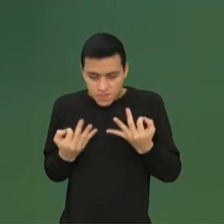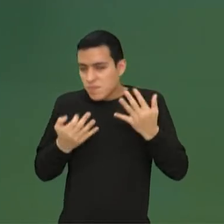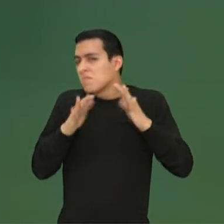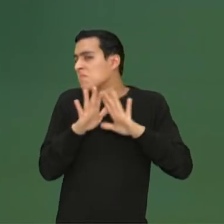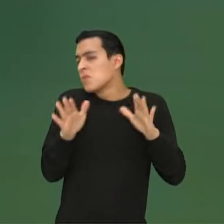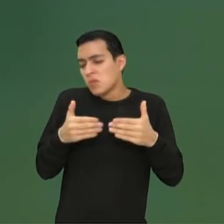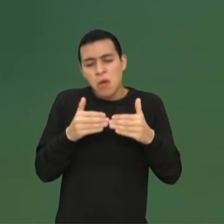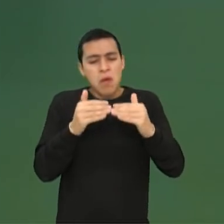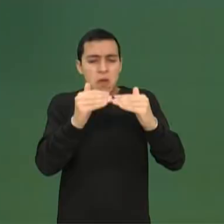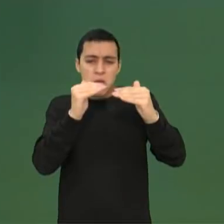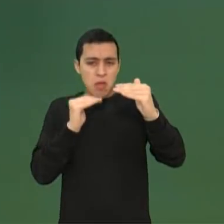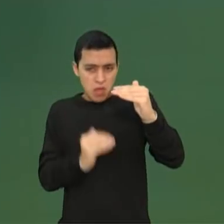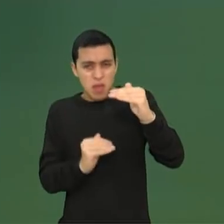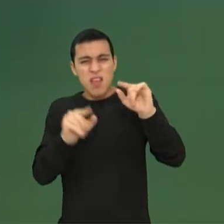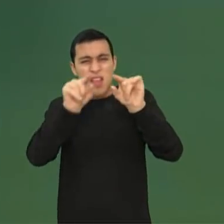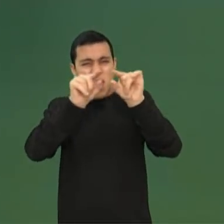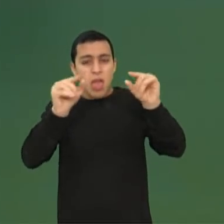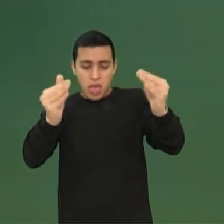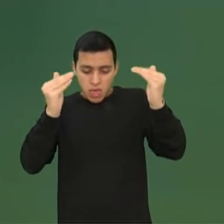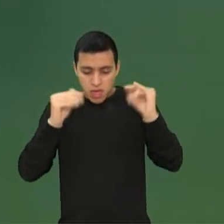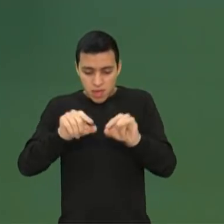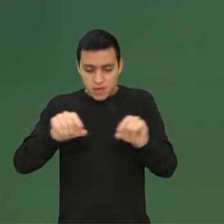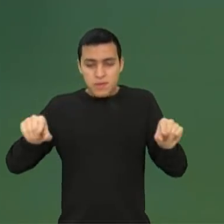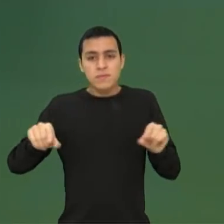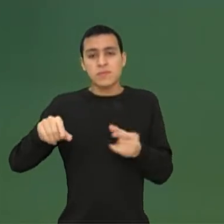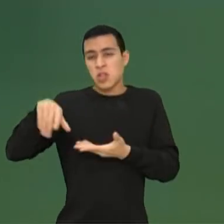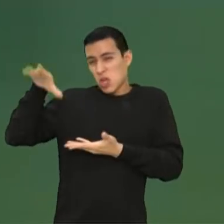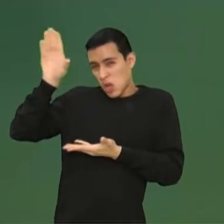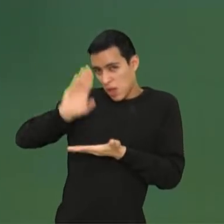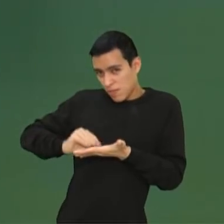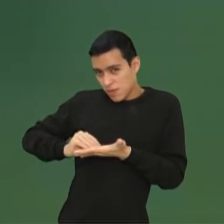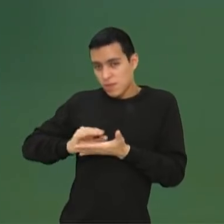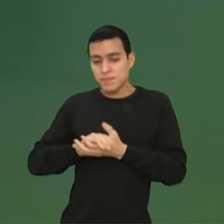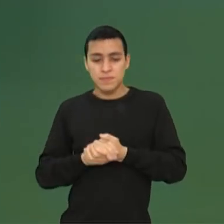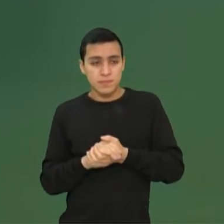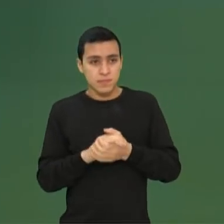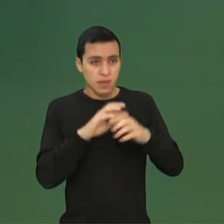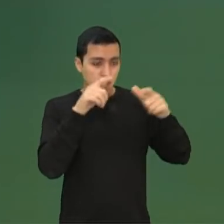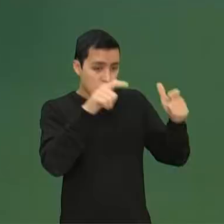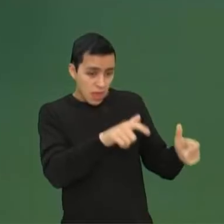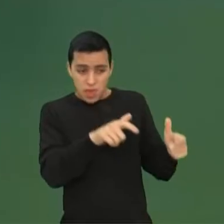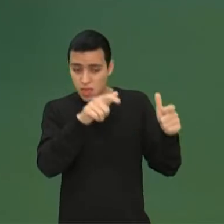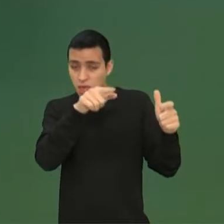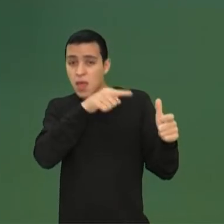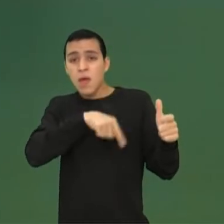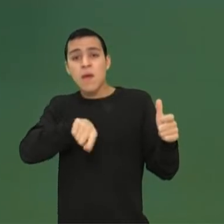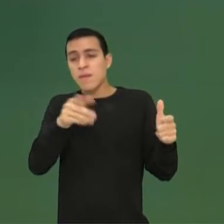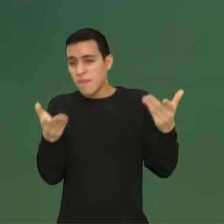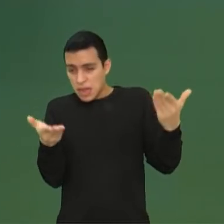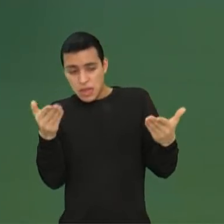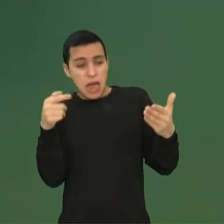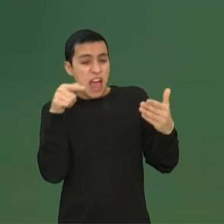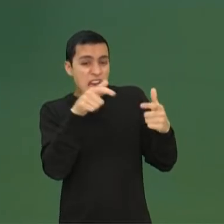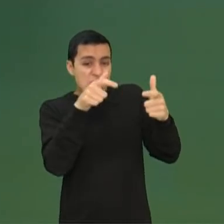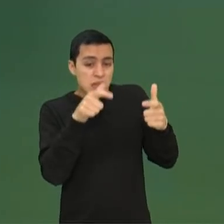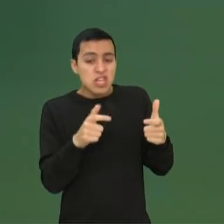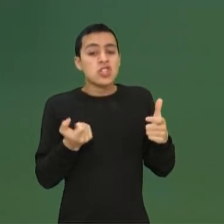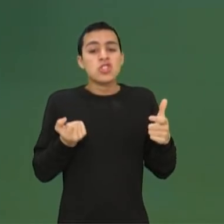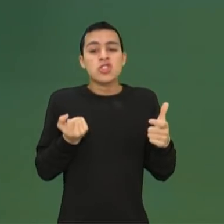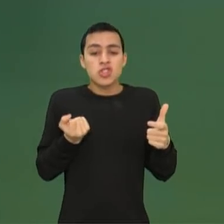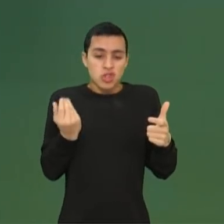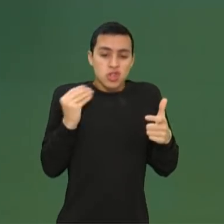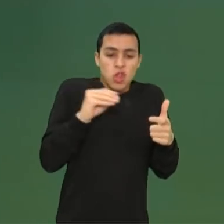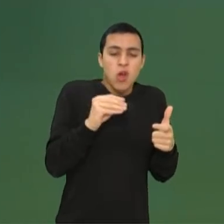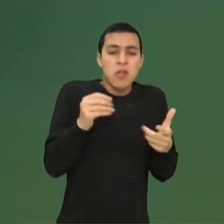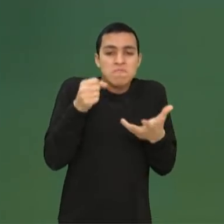colocar ele na sequência do anterior. E vai copiar. Num dos pratos de uma balança foi colocada certa quantidade de